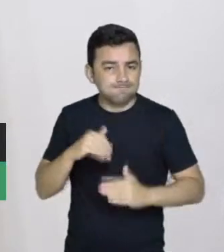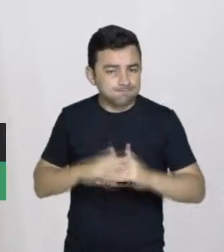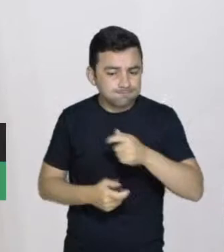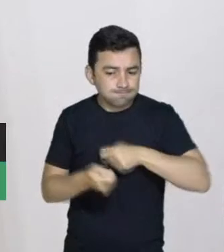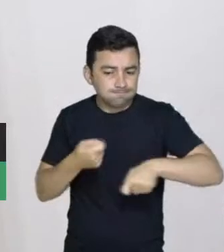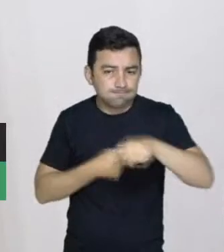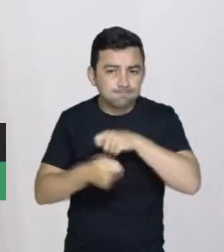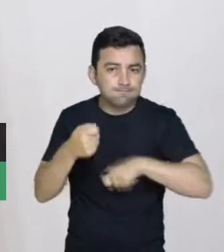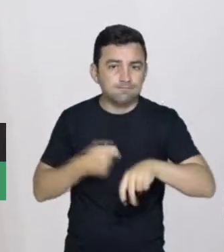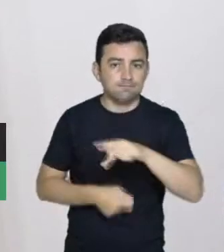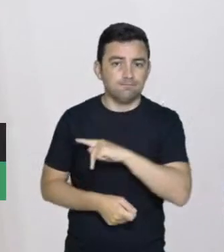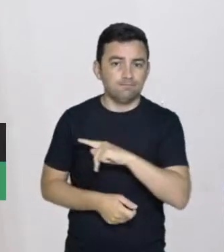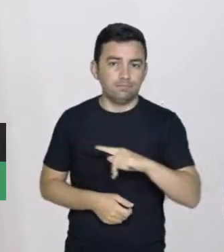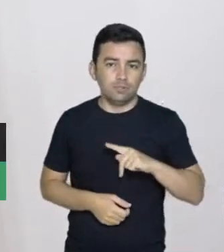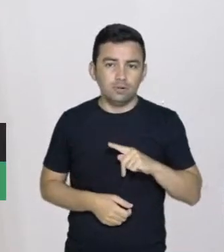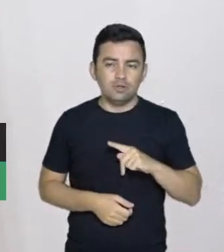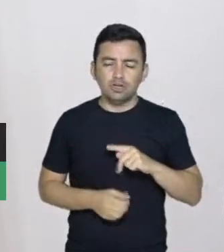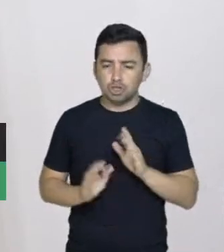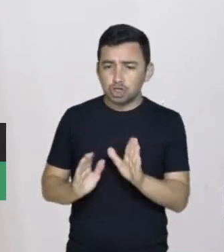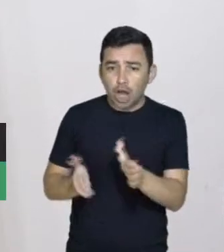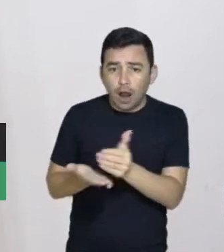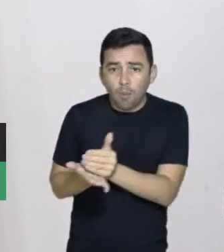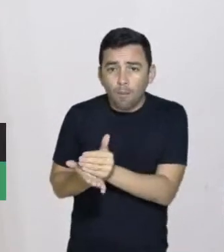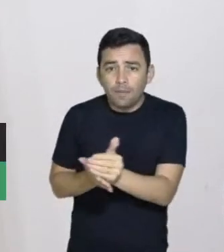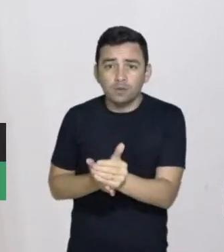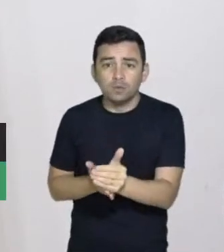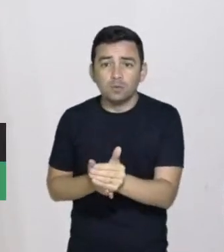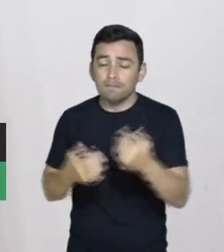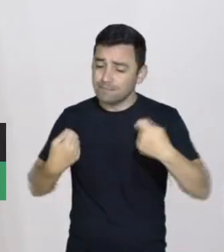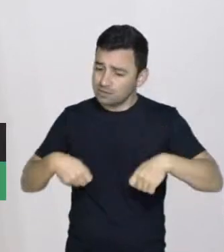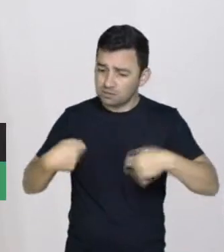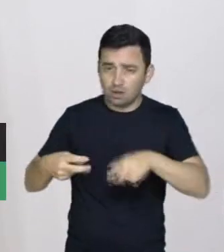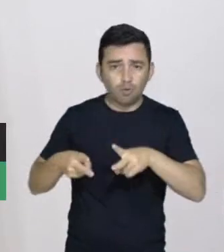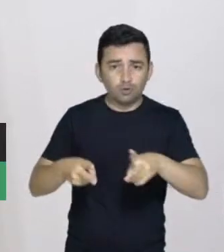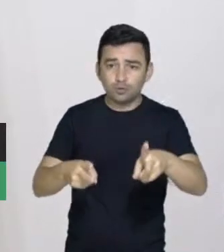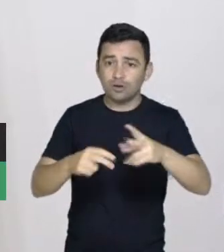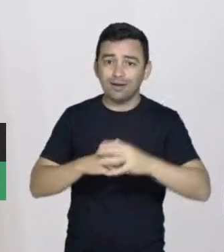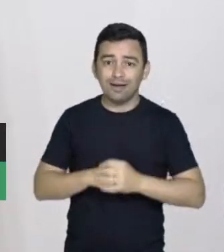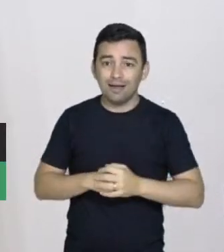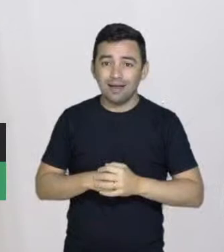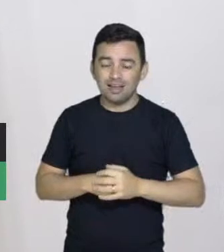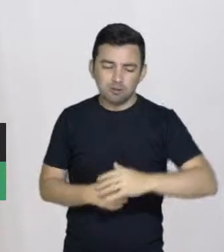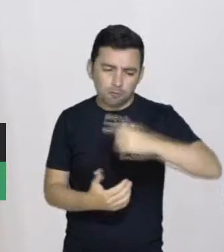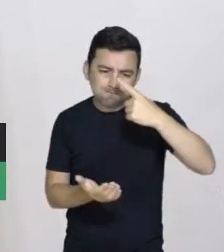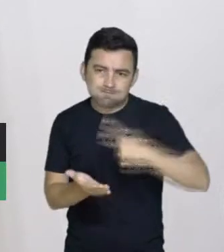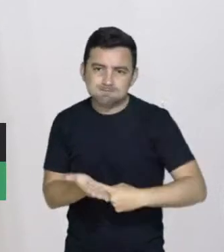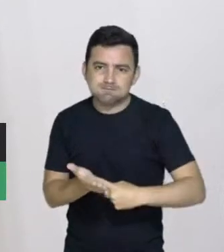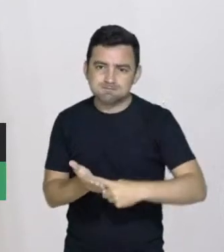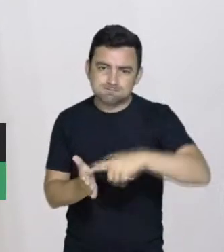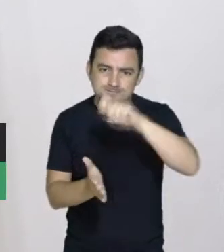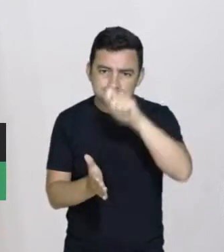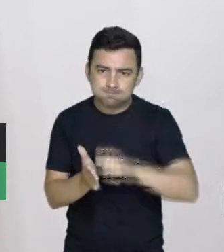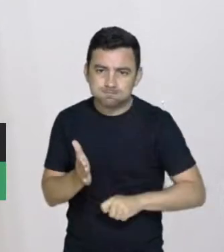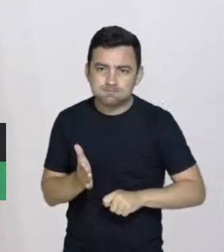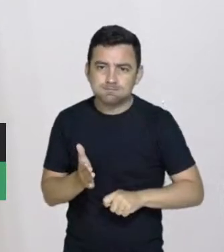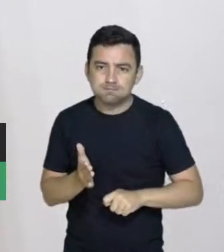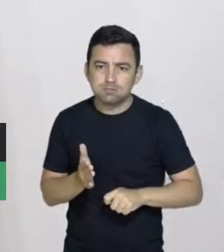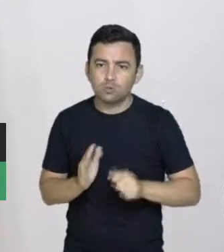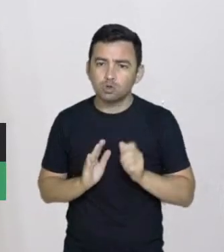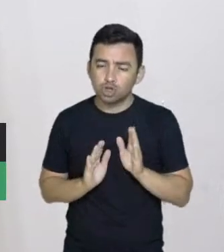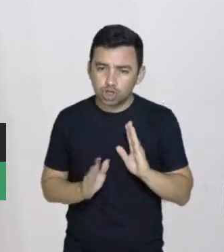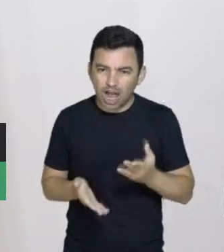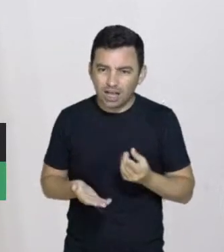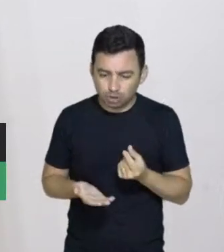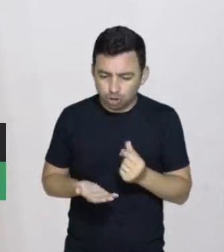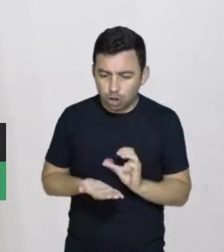e aquilo que está iniciado, deputado Antídio, tem que seguir adiante. Aquilo que está pactuado, que está assinado, que está celebrado, que já teve desembolso e